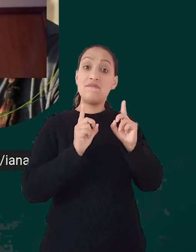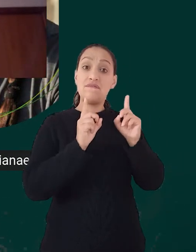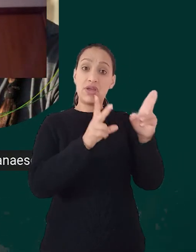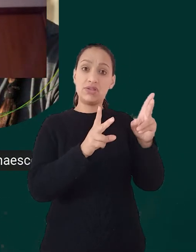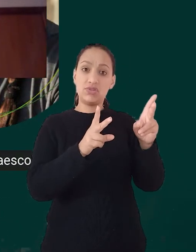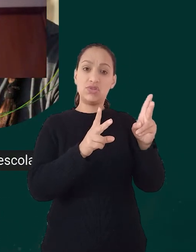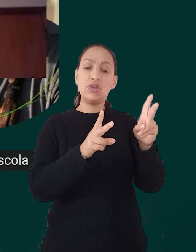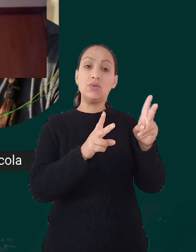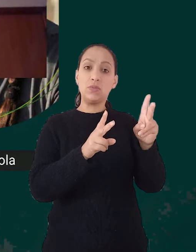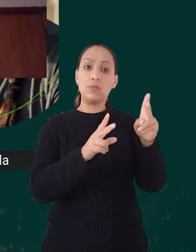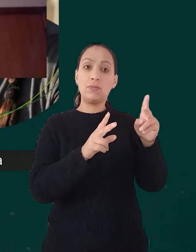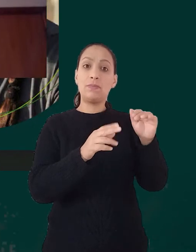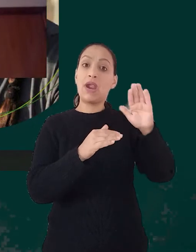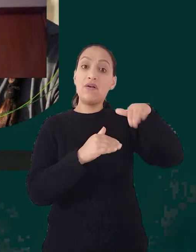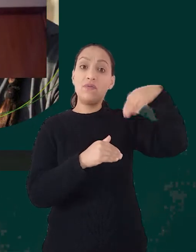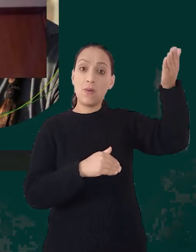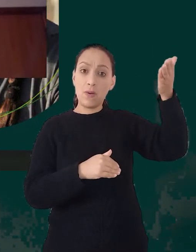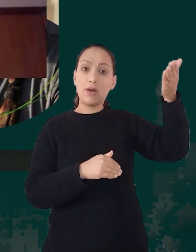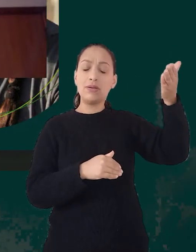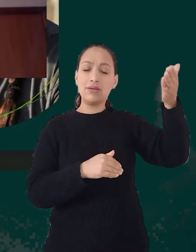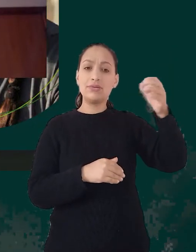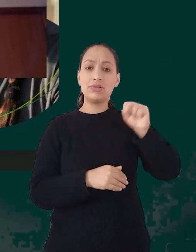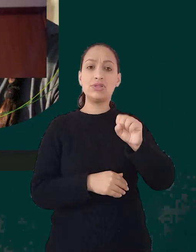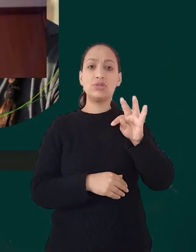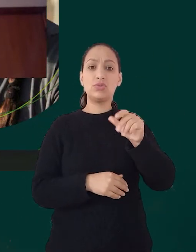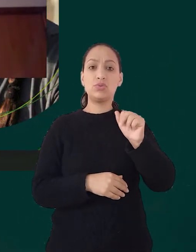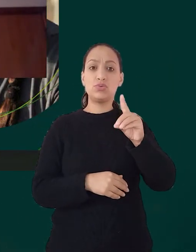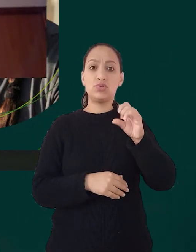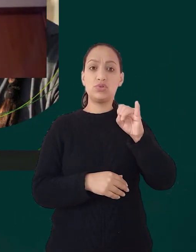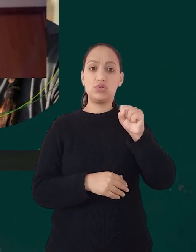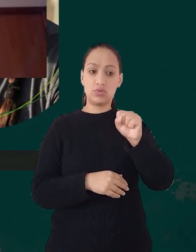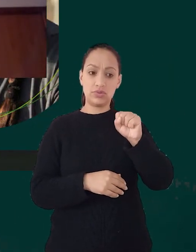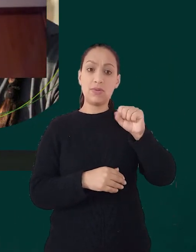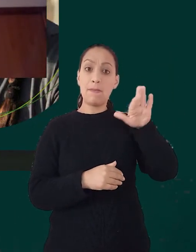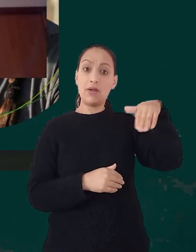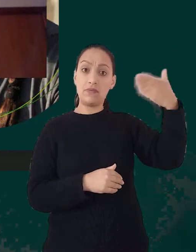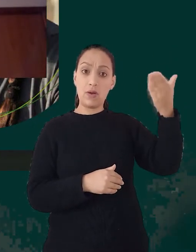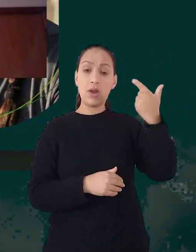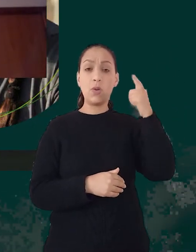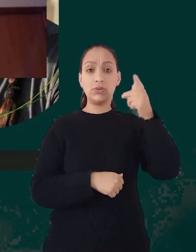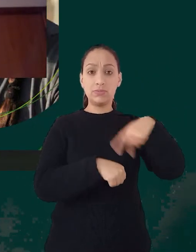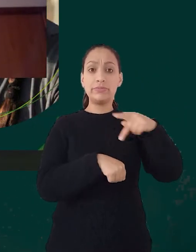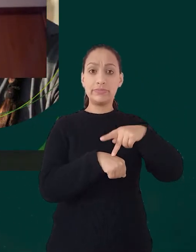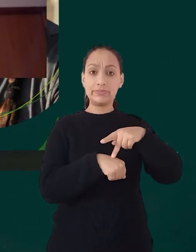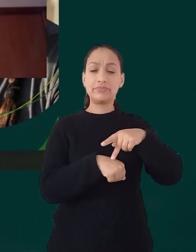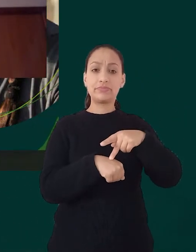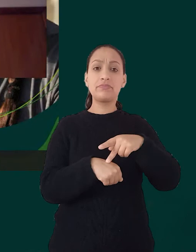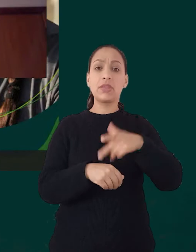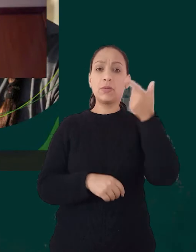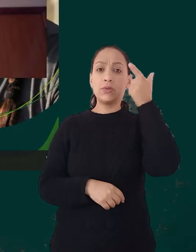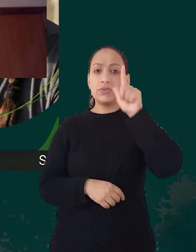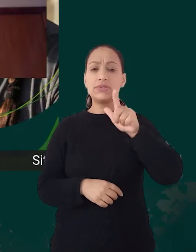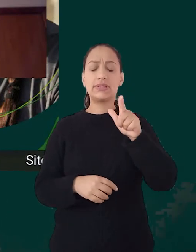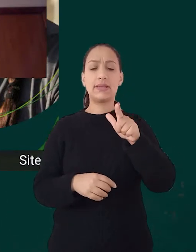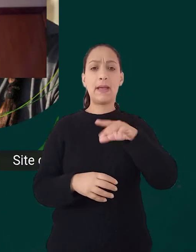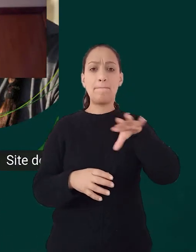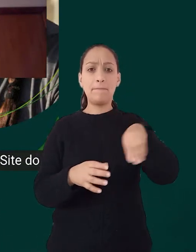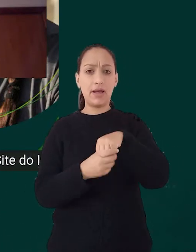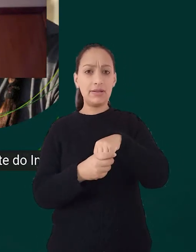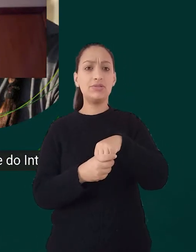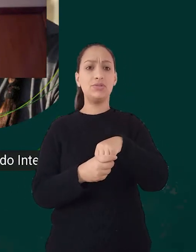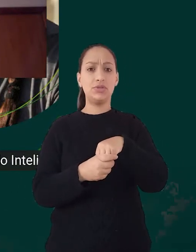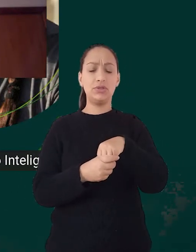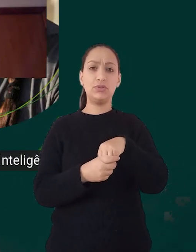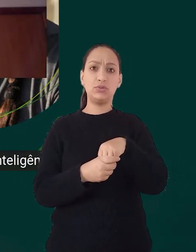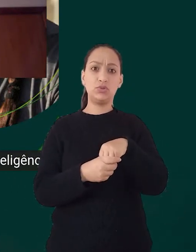trabalho para os estúdios de fora, tá? Então está vendendo a sua força de trabalho para que tu possa então fazer parte de um pedaço